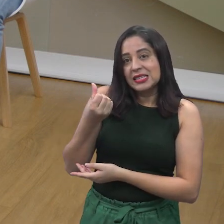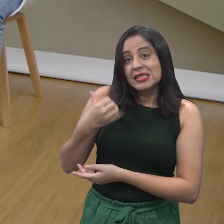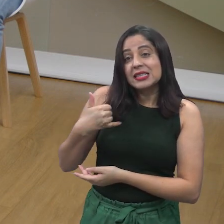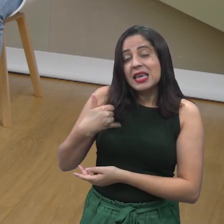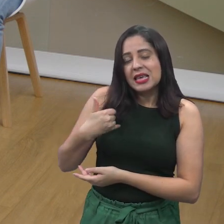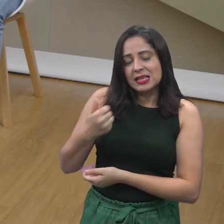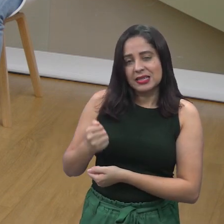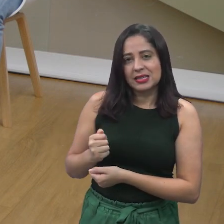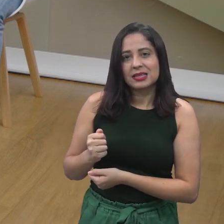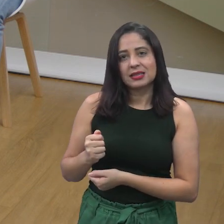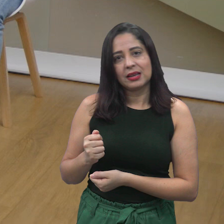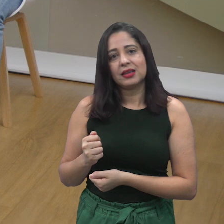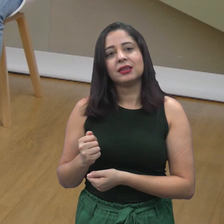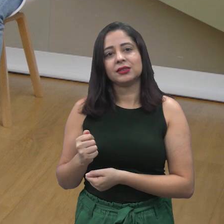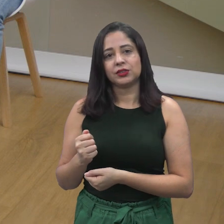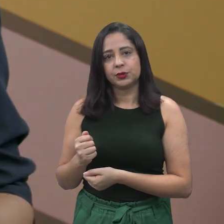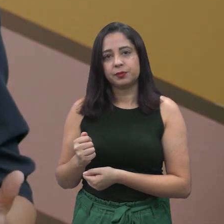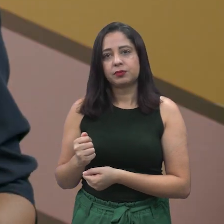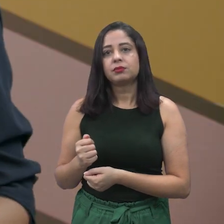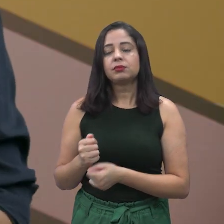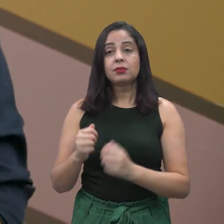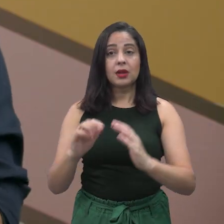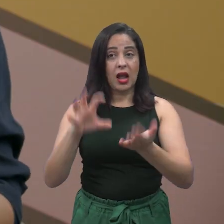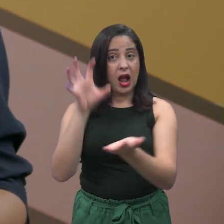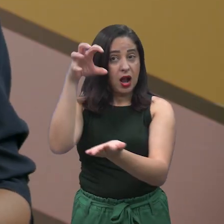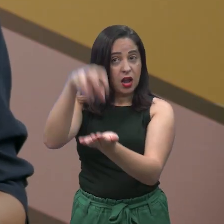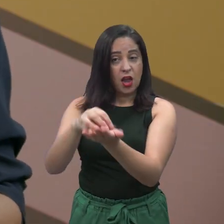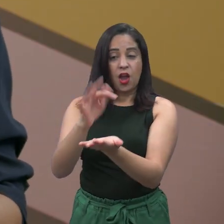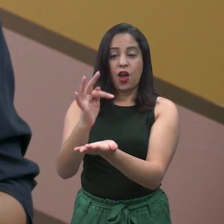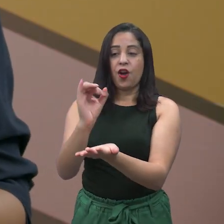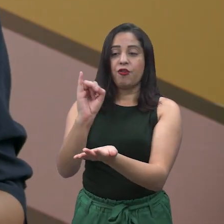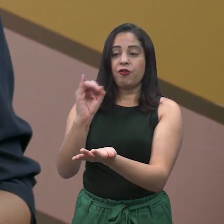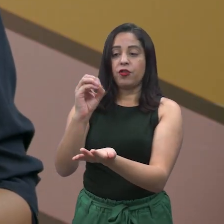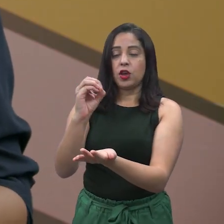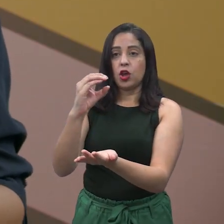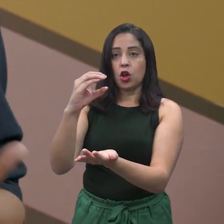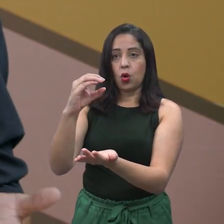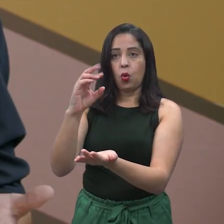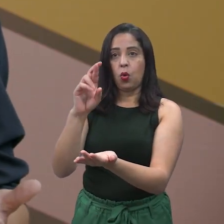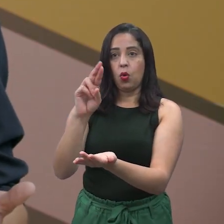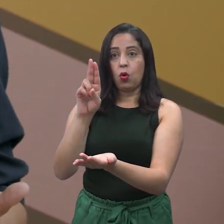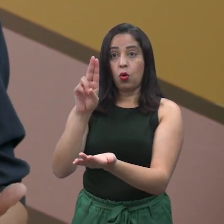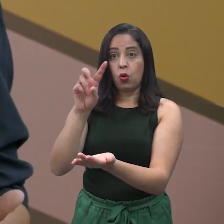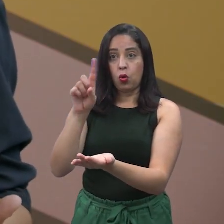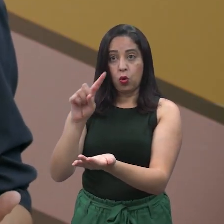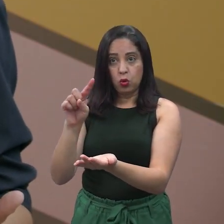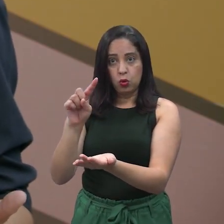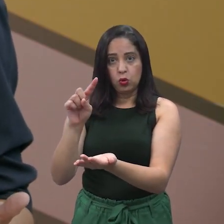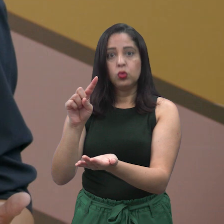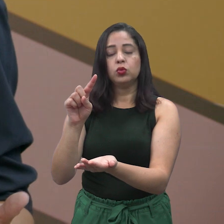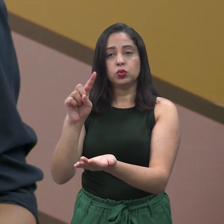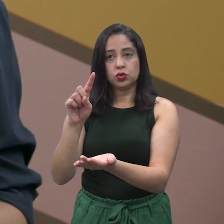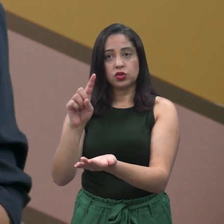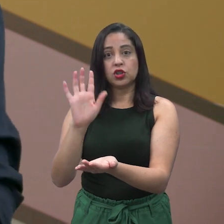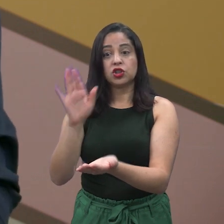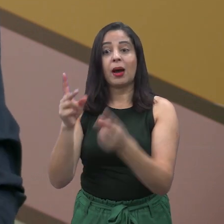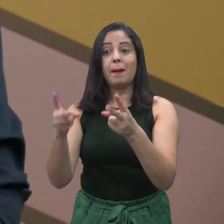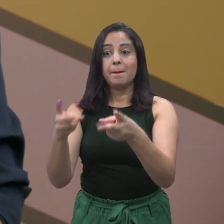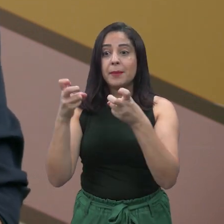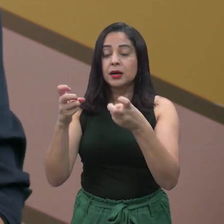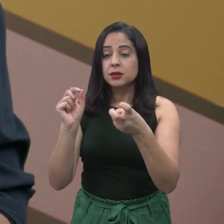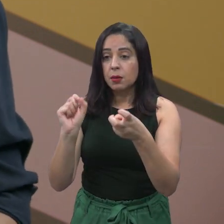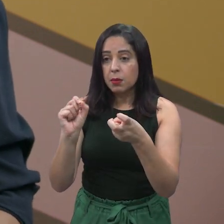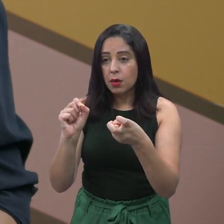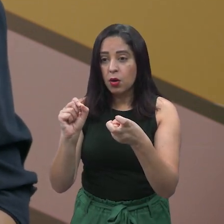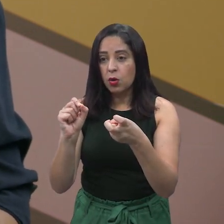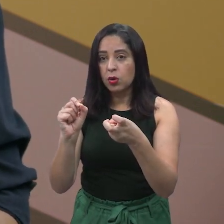bastante, já que o estudo da Fiocruz chegou a, dependendo do mês, cerca de 80% das internações por síndrome